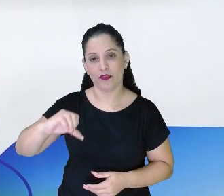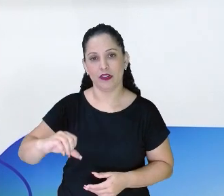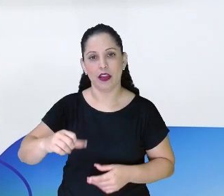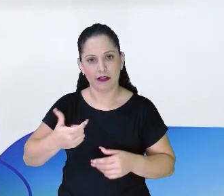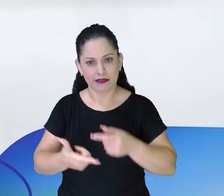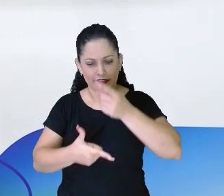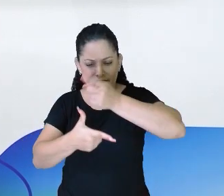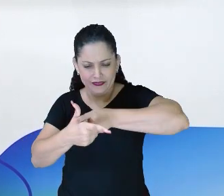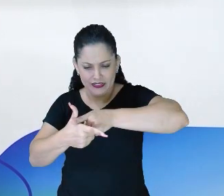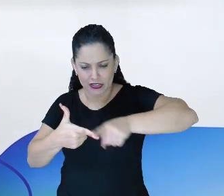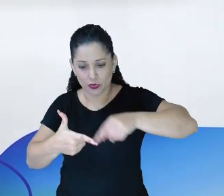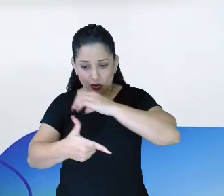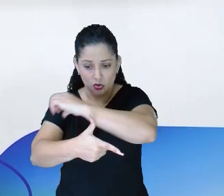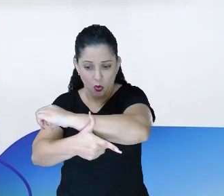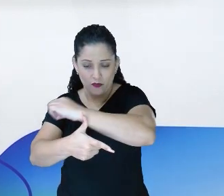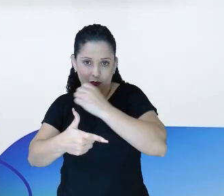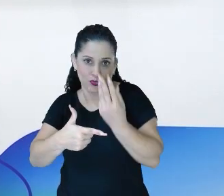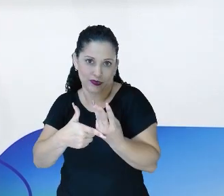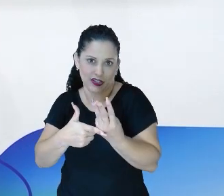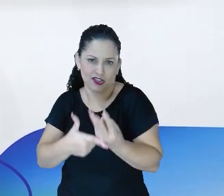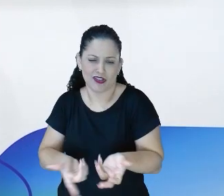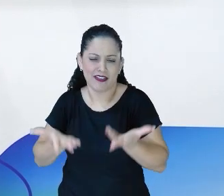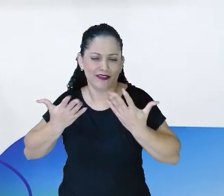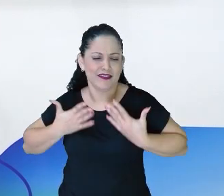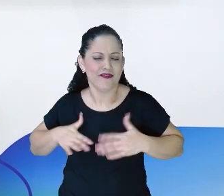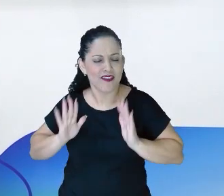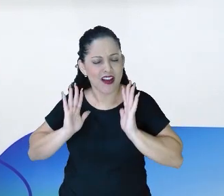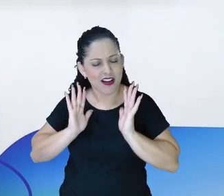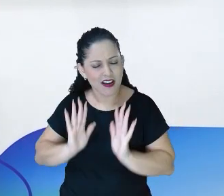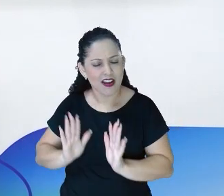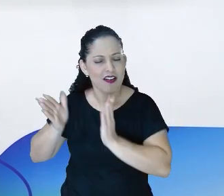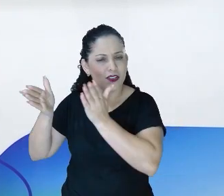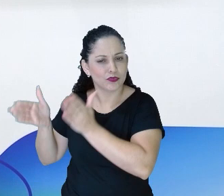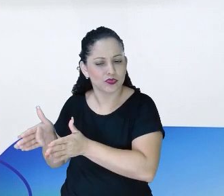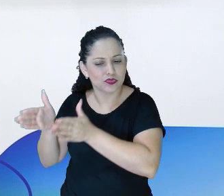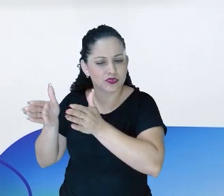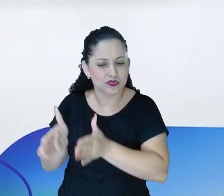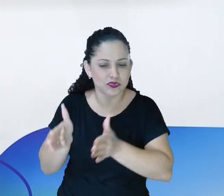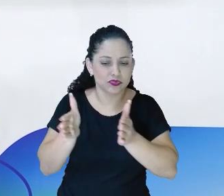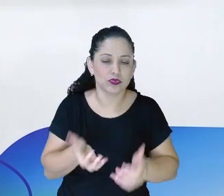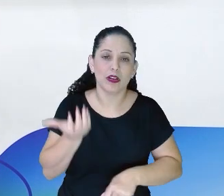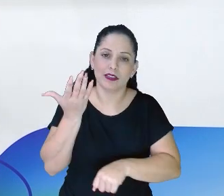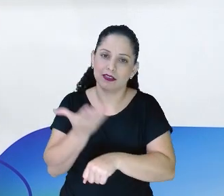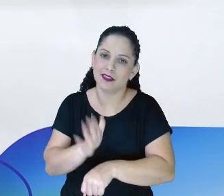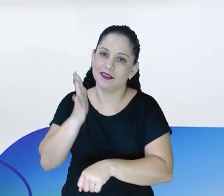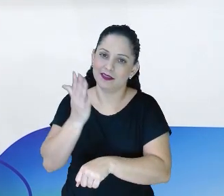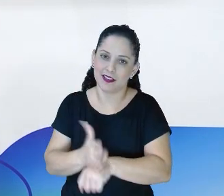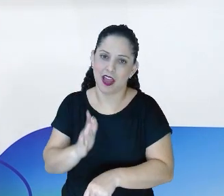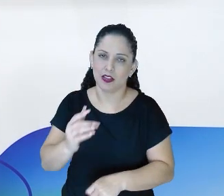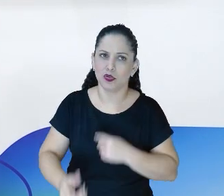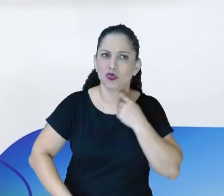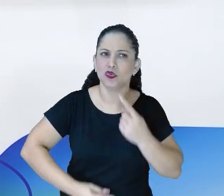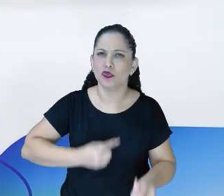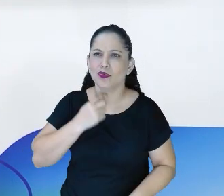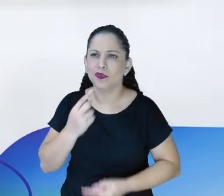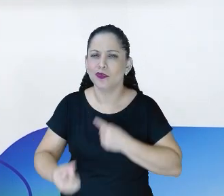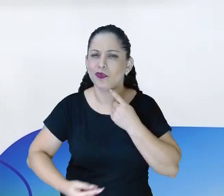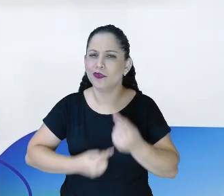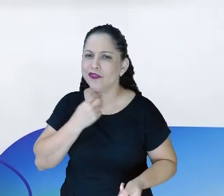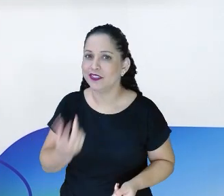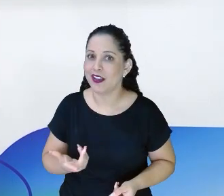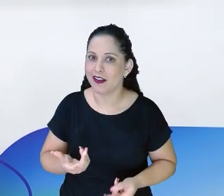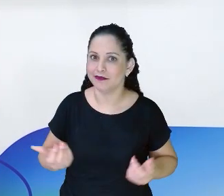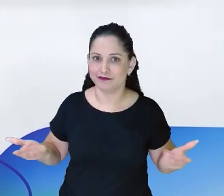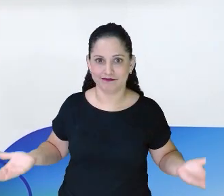fazendo devagarzinho, que eu tenho certeza que você vai conseguir. Tá com dúvida? Bota lá no YouTube, que se